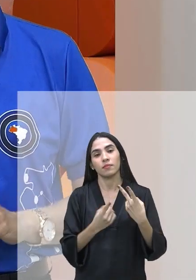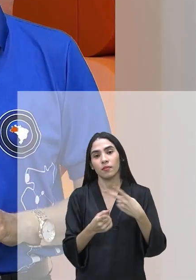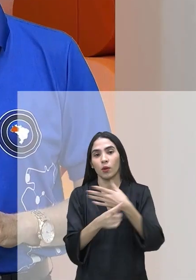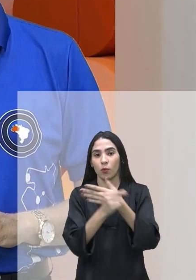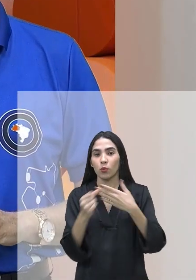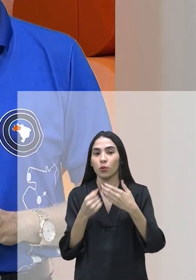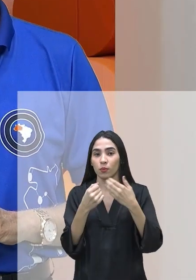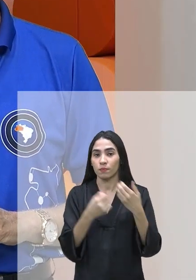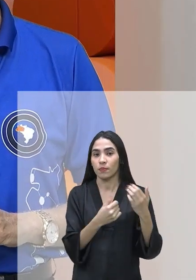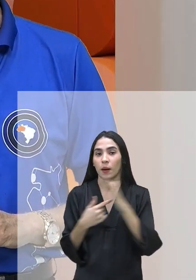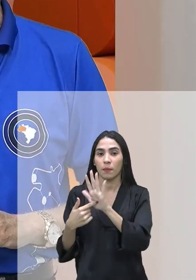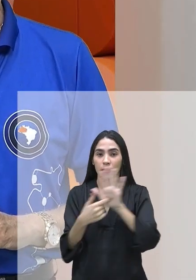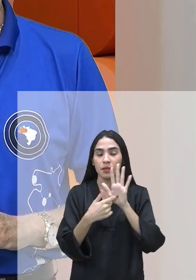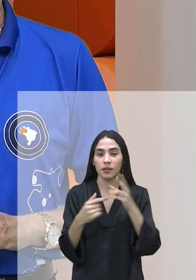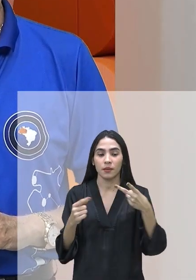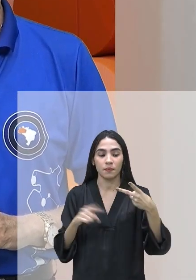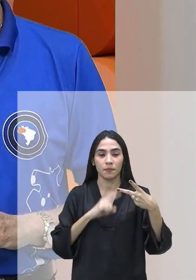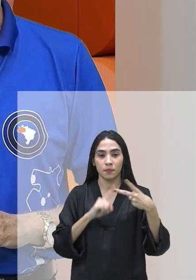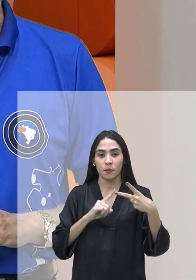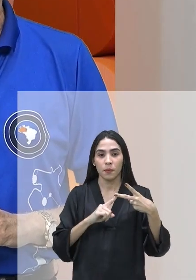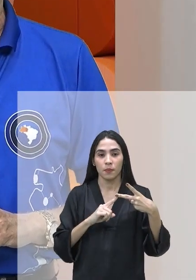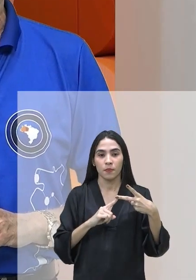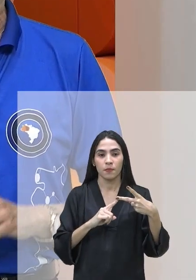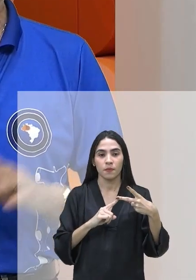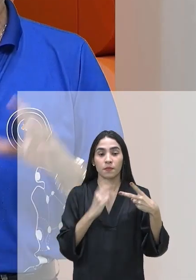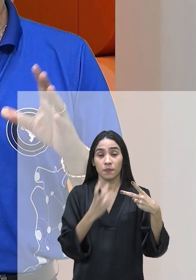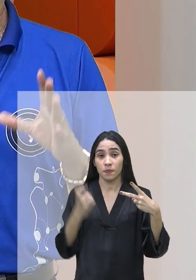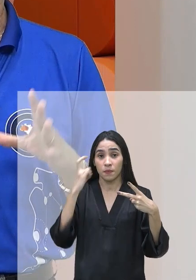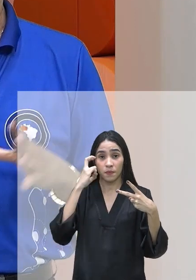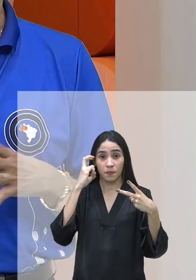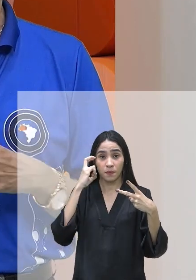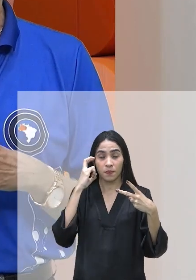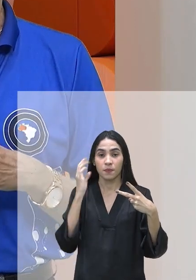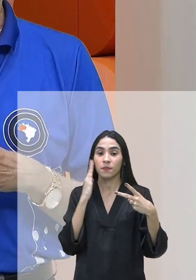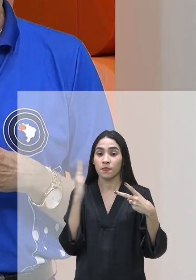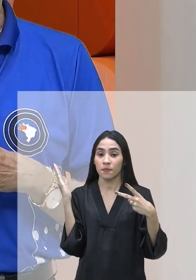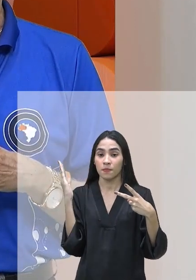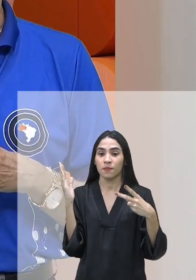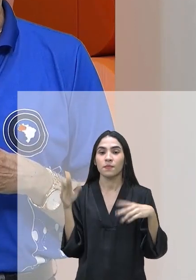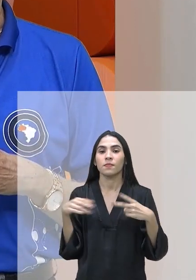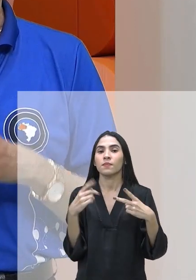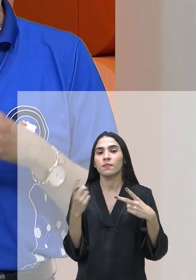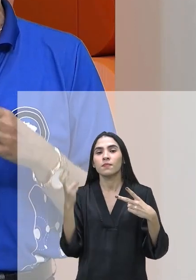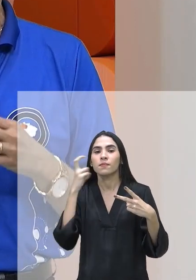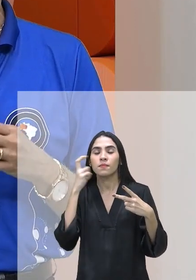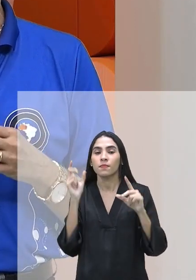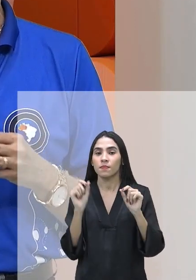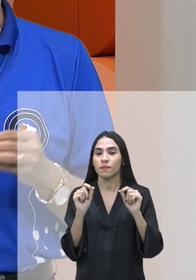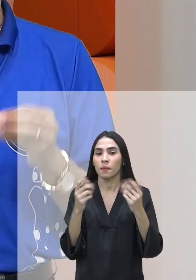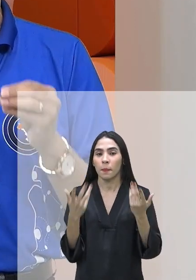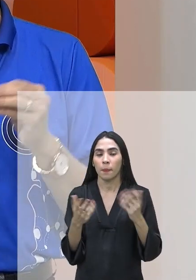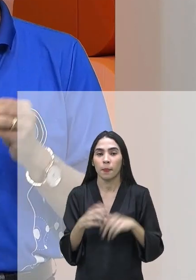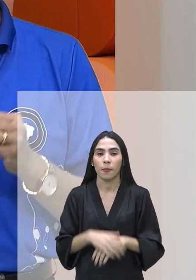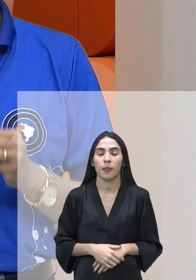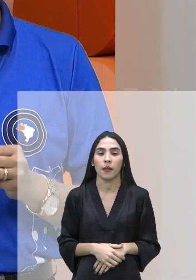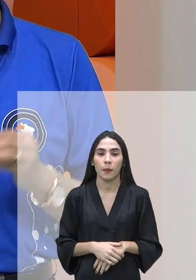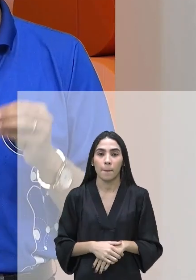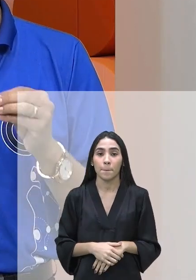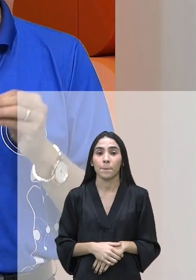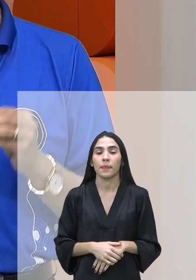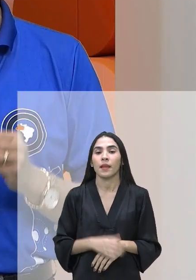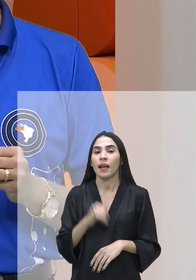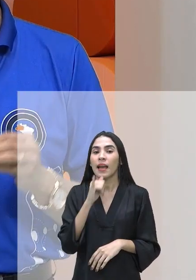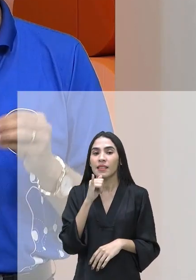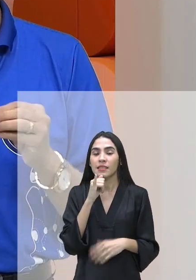nos traz, que é o capital cultural. E qual é o capital cultural? É aquele que aglutina